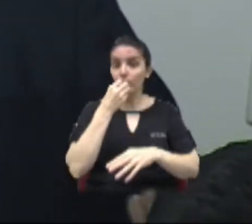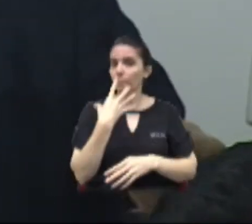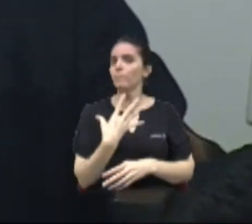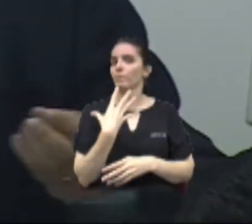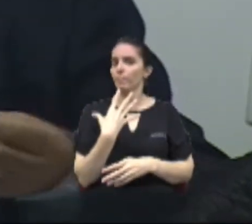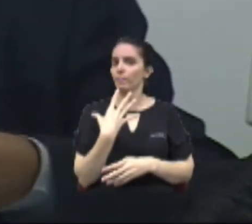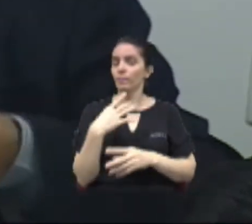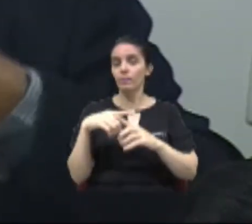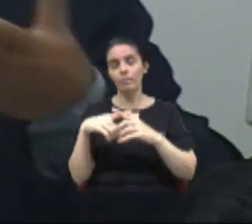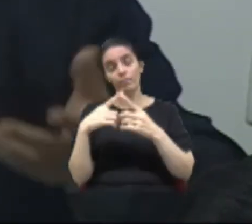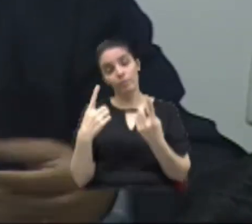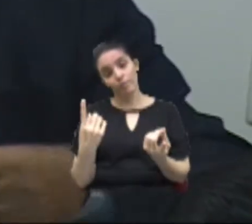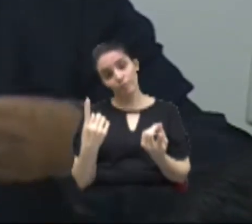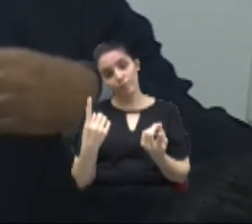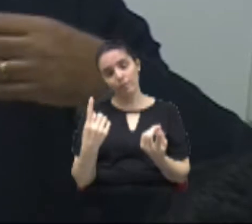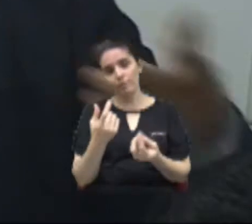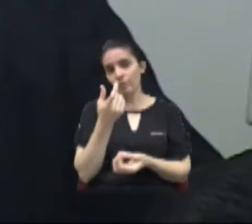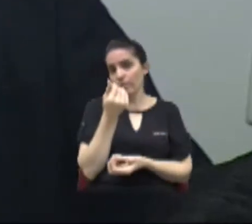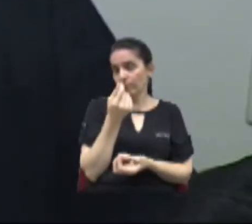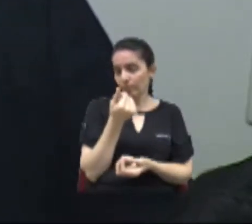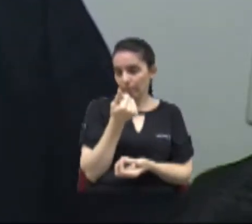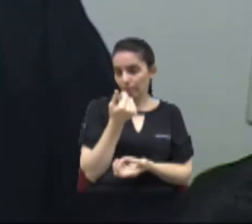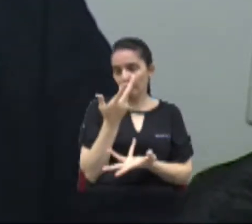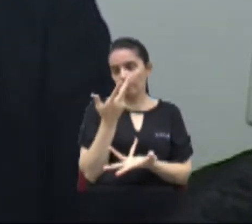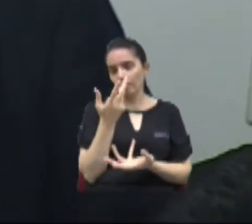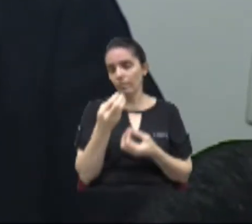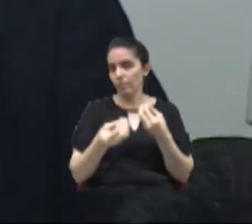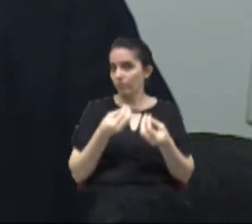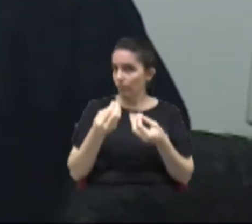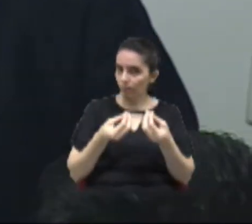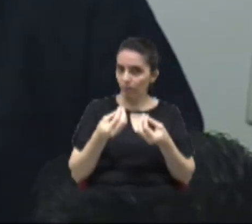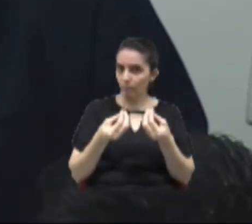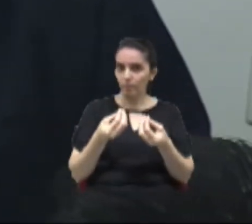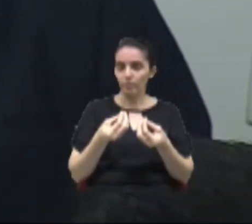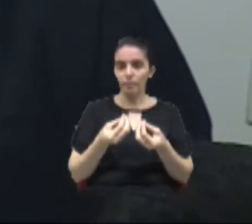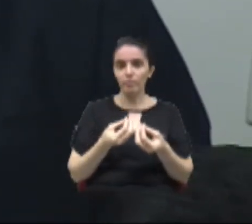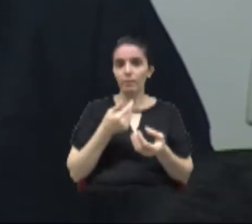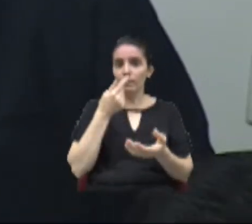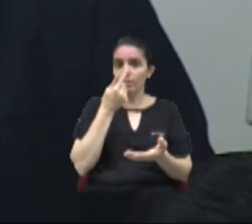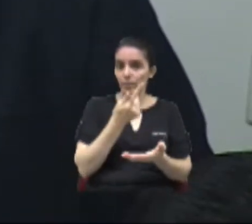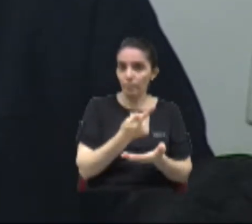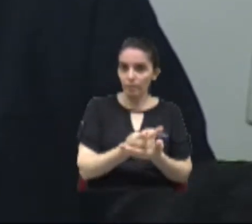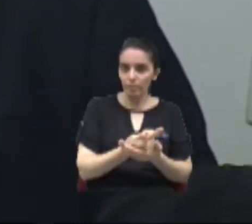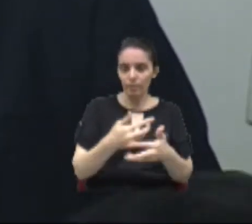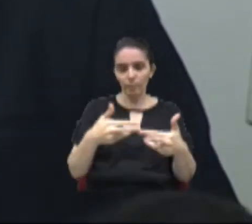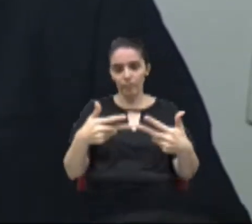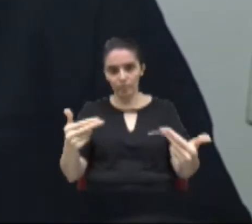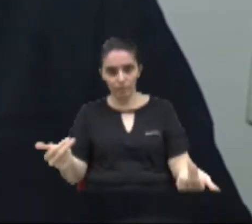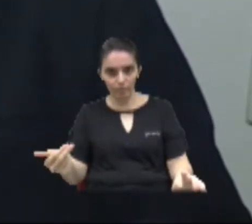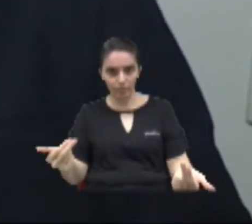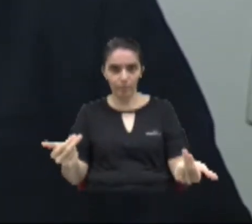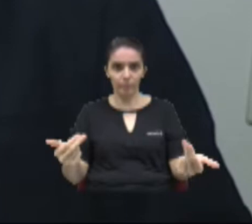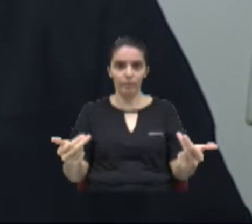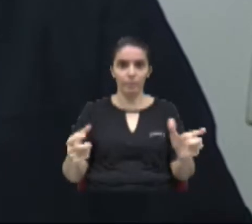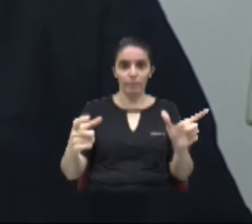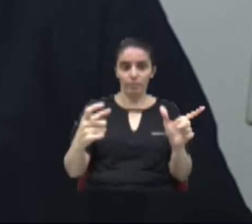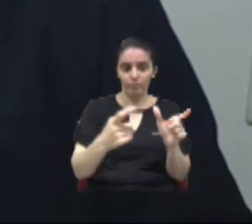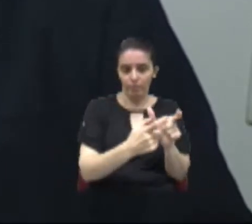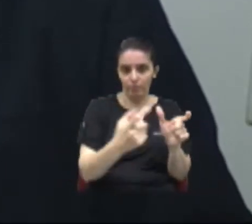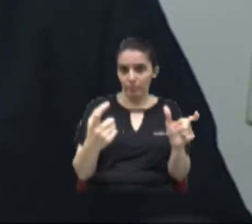hoje é tudo pela internet. Hoje é tudo a mídia eletrônica, está se acabando o diário oficial de